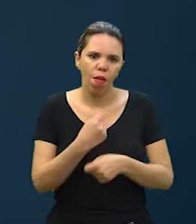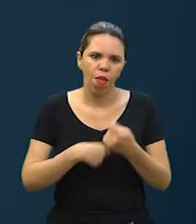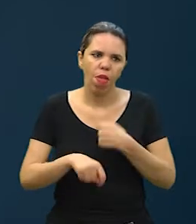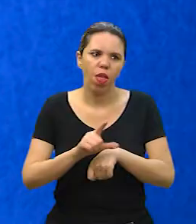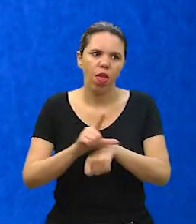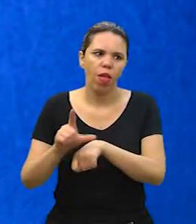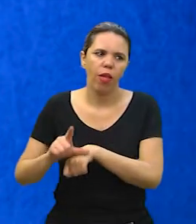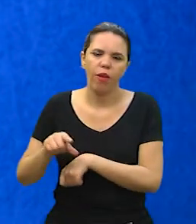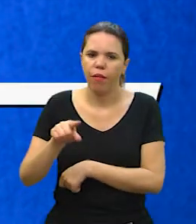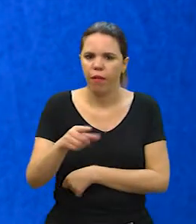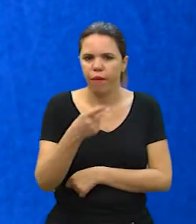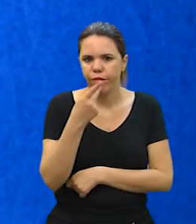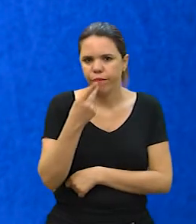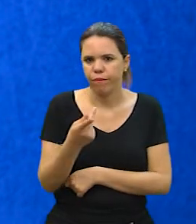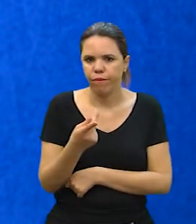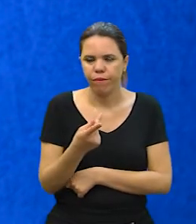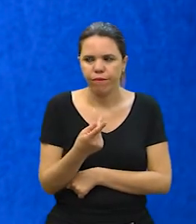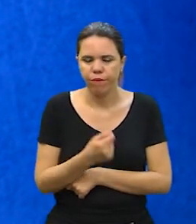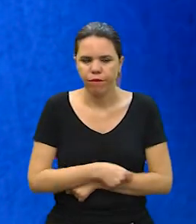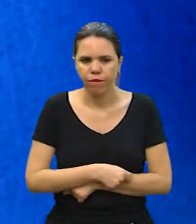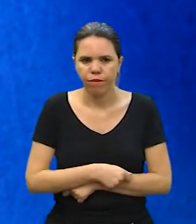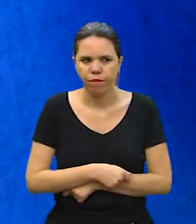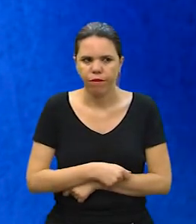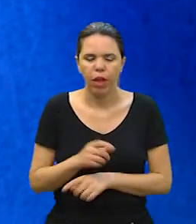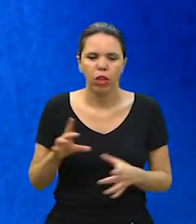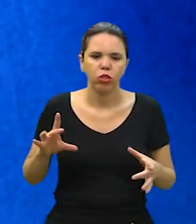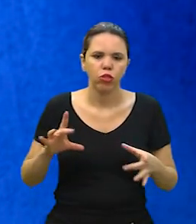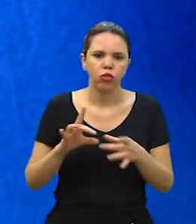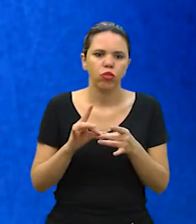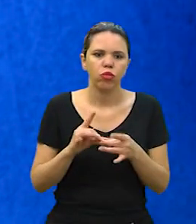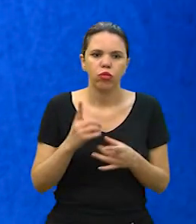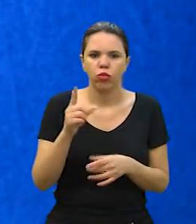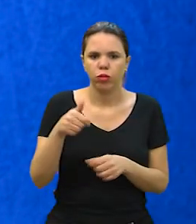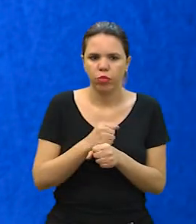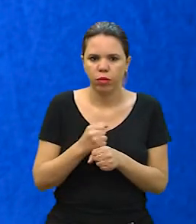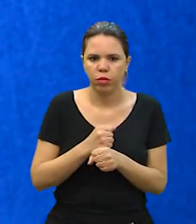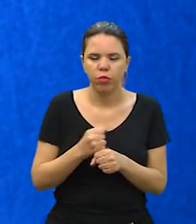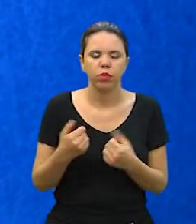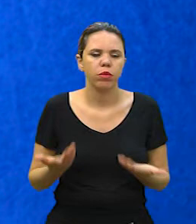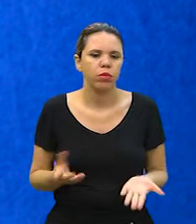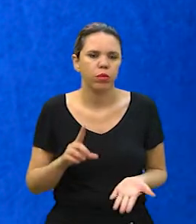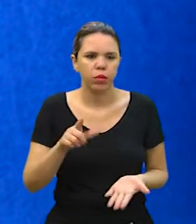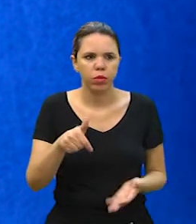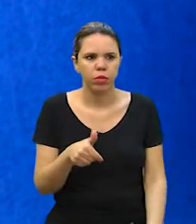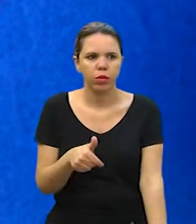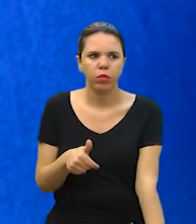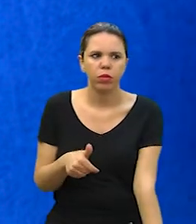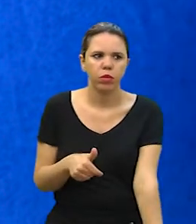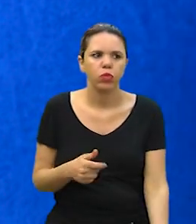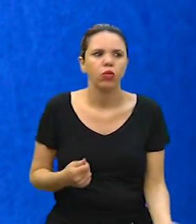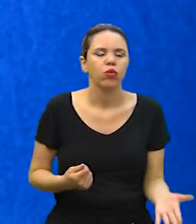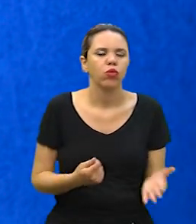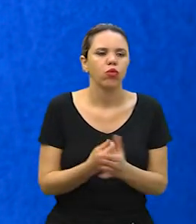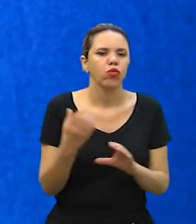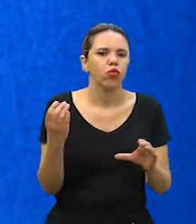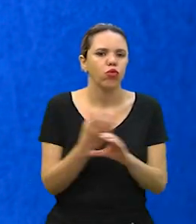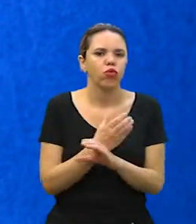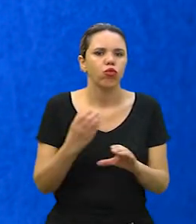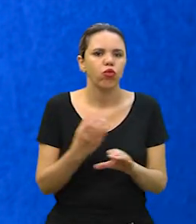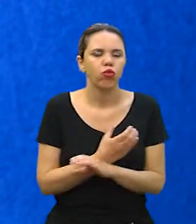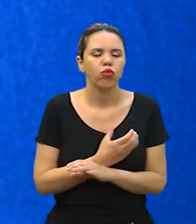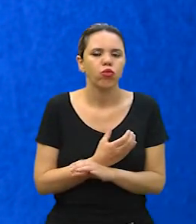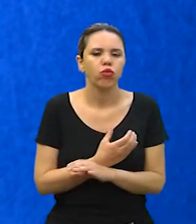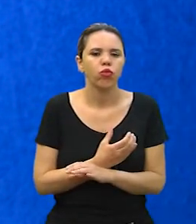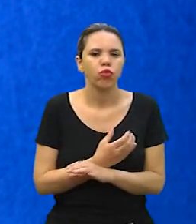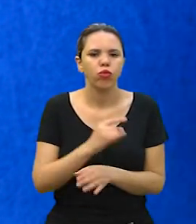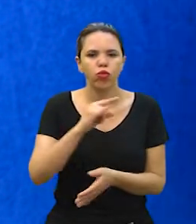negócio. Flávio, você falou que ficou aí em sociedade durante 17 anos, depois você comprou, né, todas